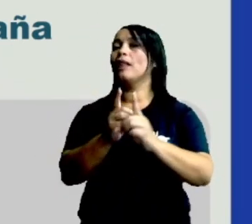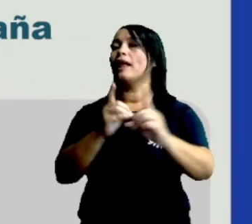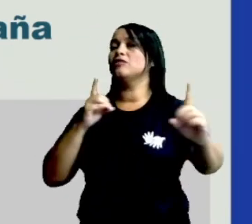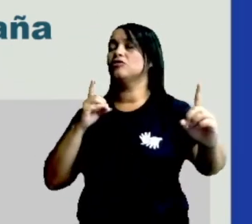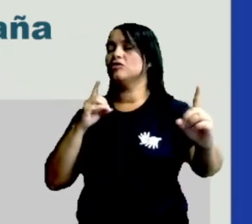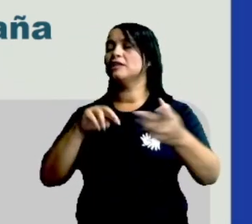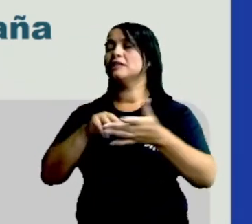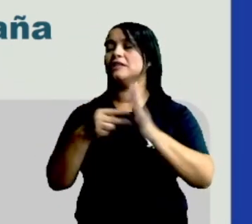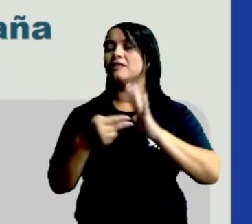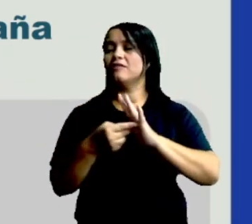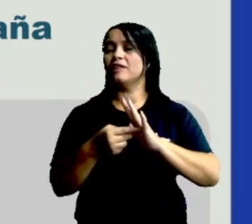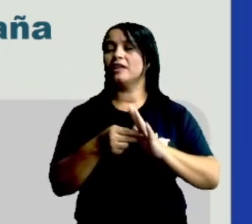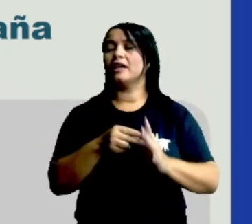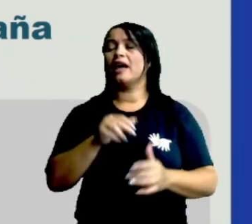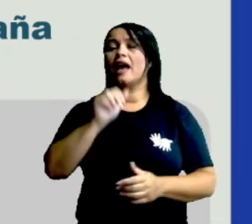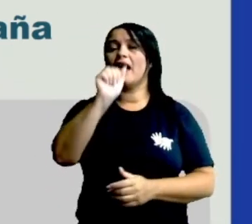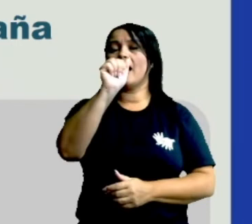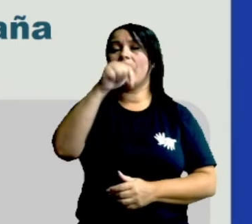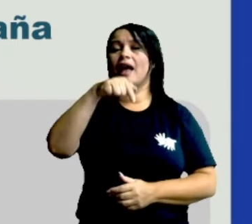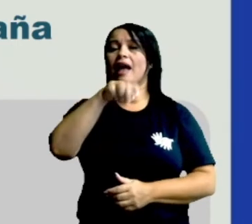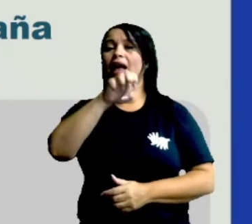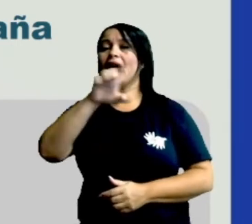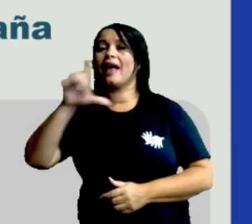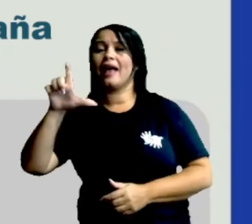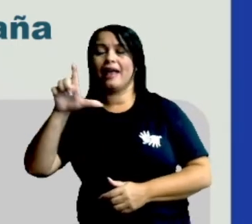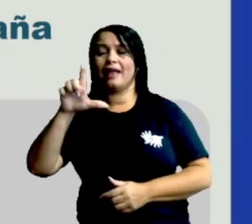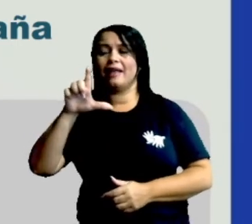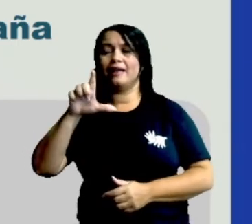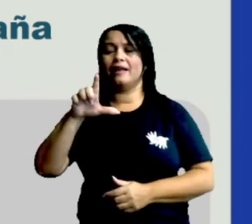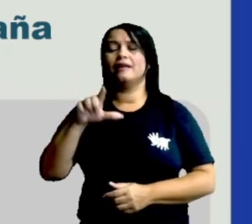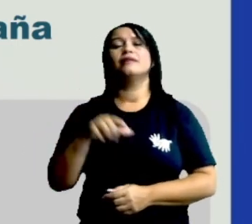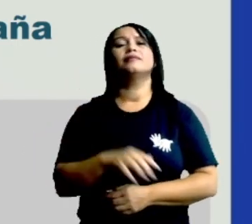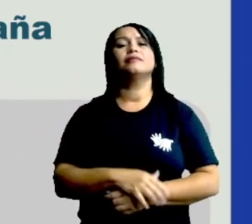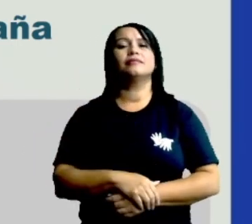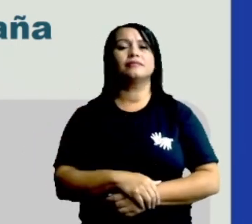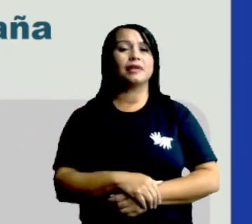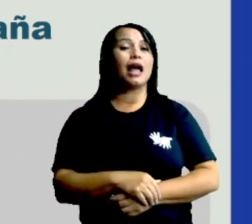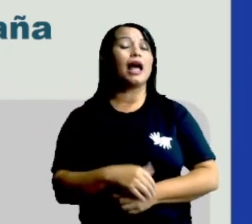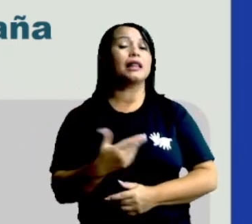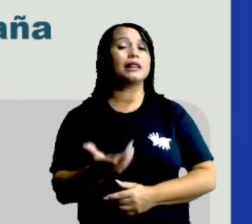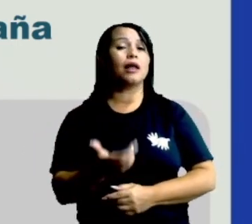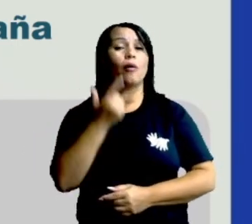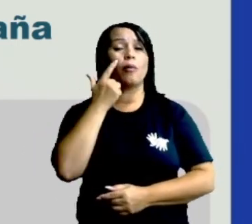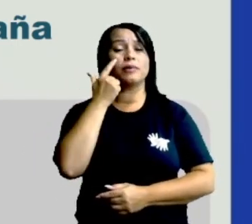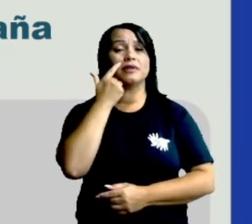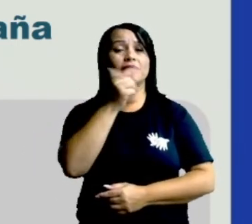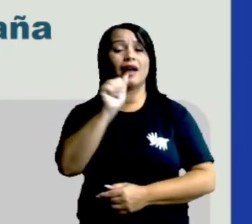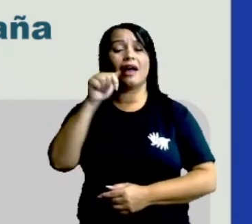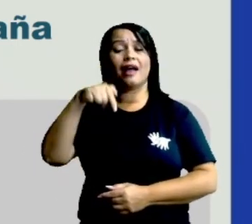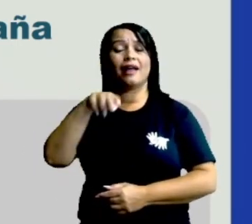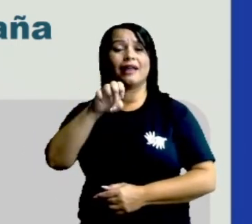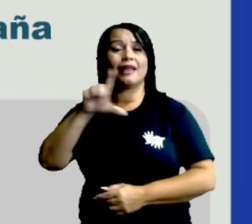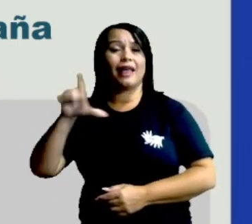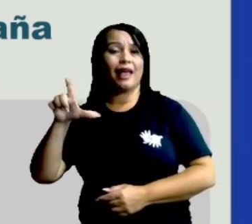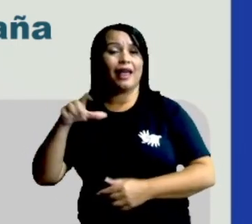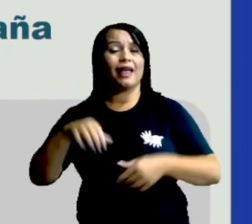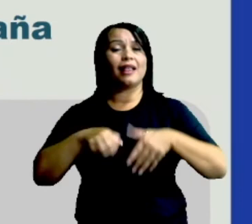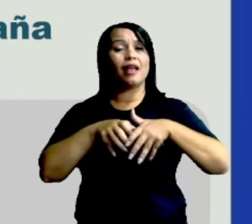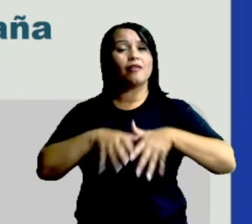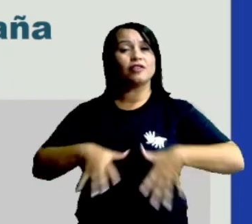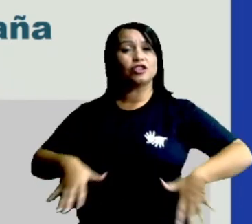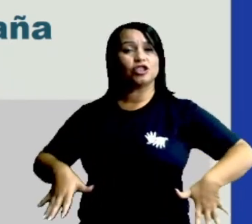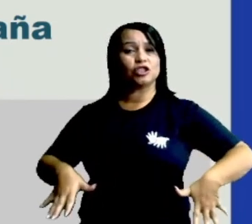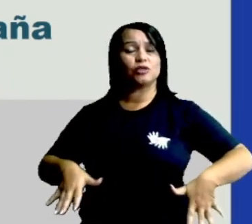ó, aquele vestido. No me gusta aquele vestido que está colgado